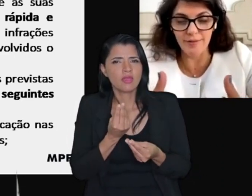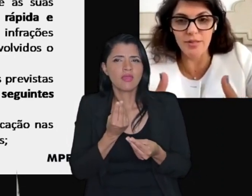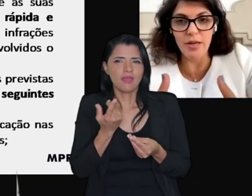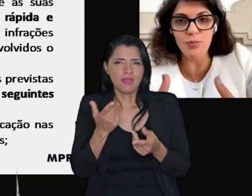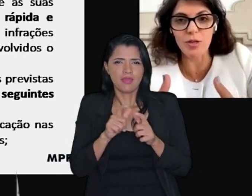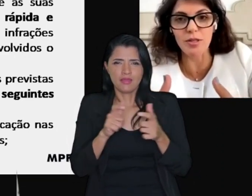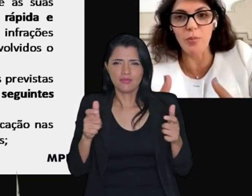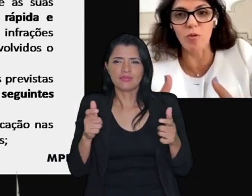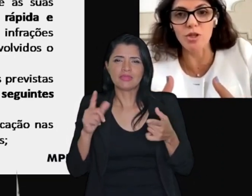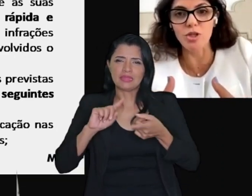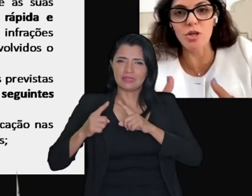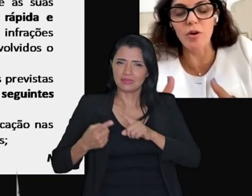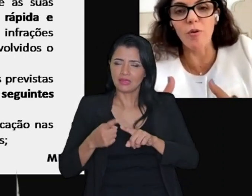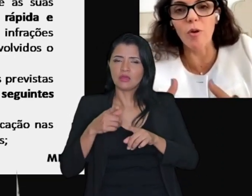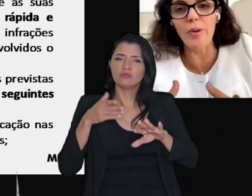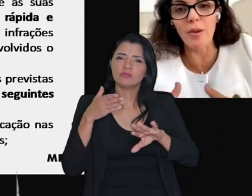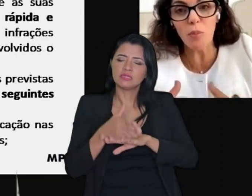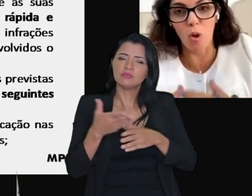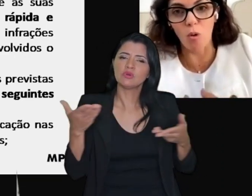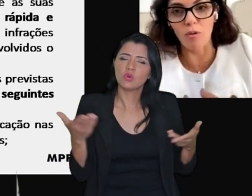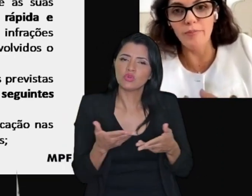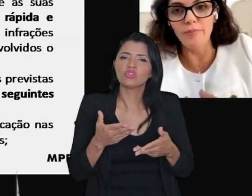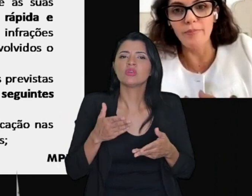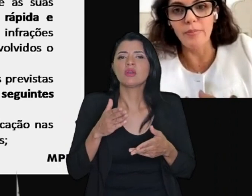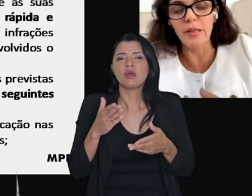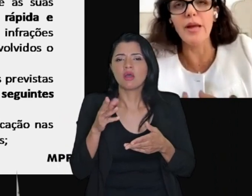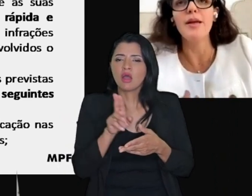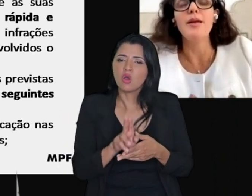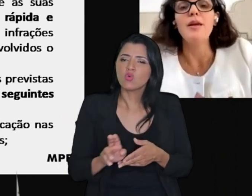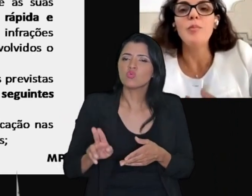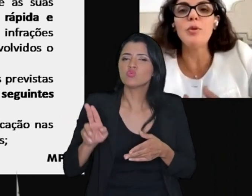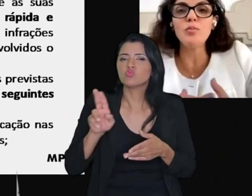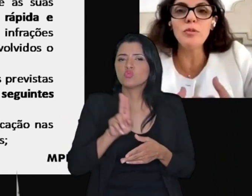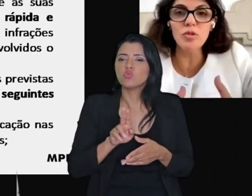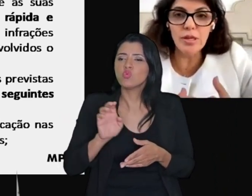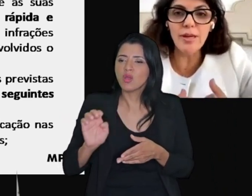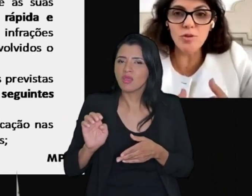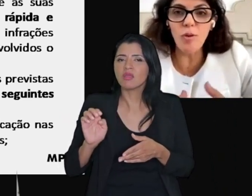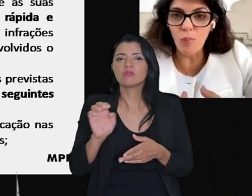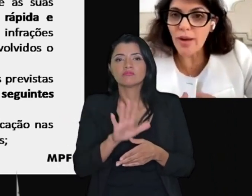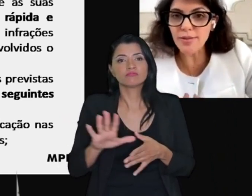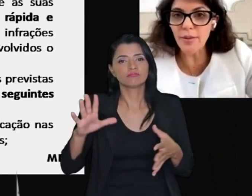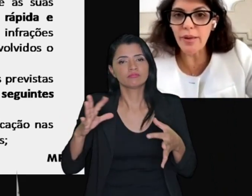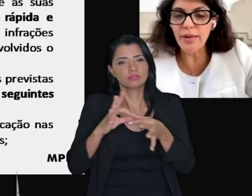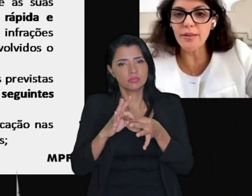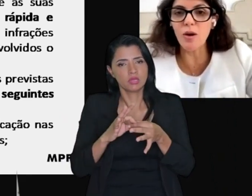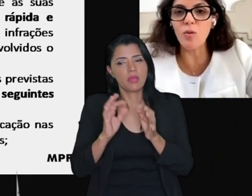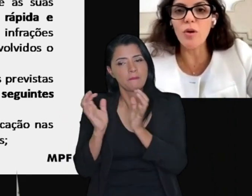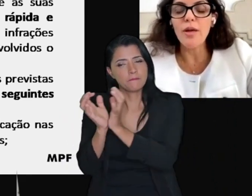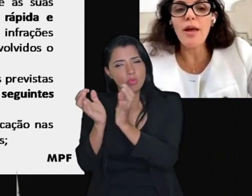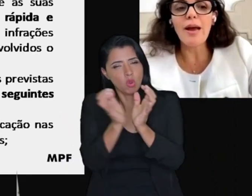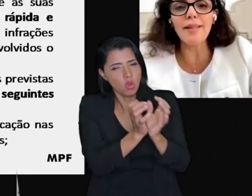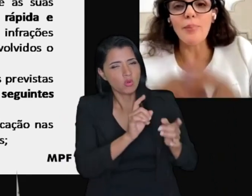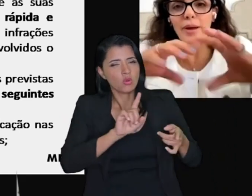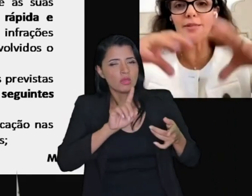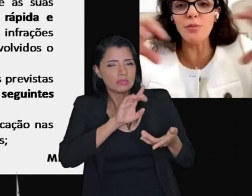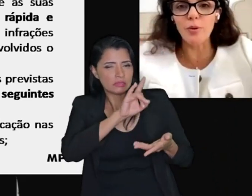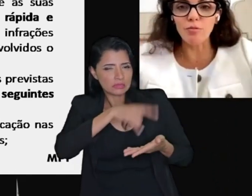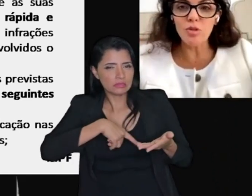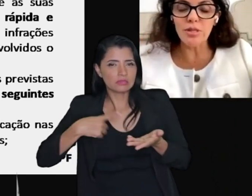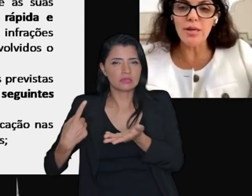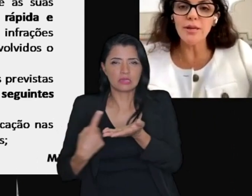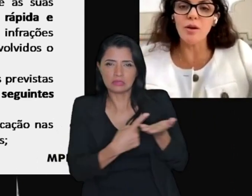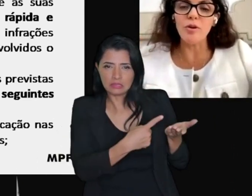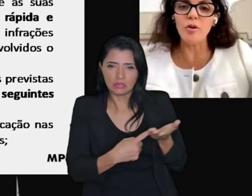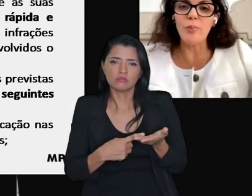desses tratados, deles participam hoje em dia a União Europeia em bloco, né? Nos tratados globais também. Então, cada país